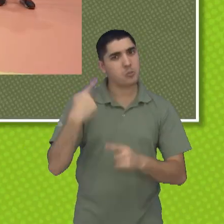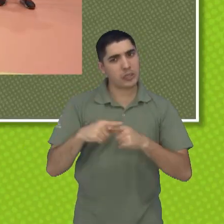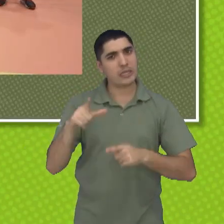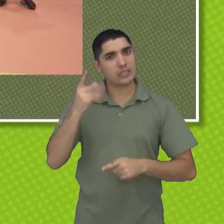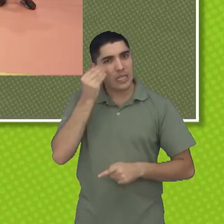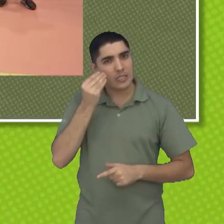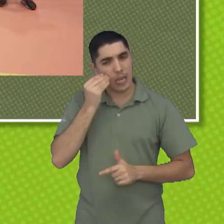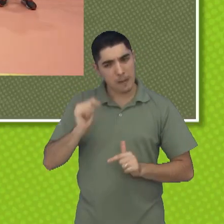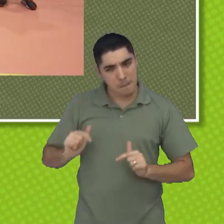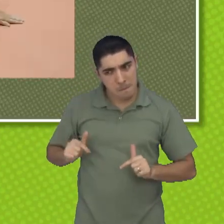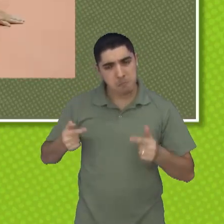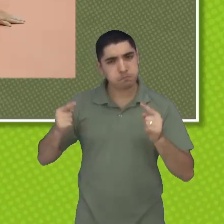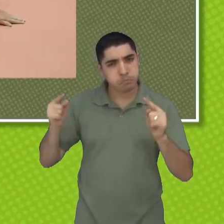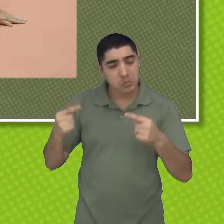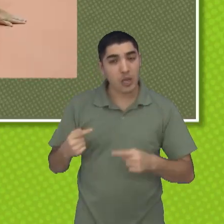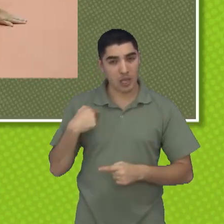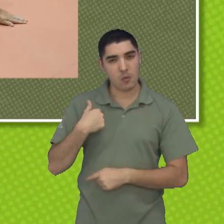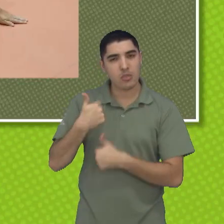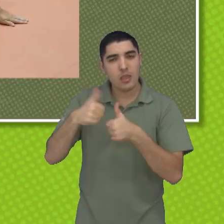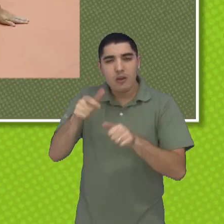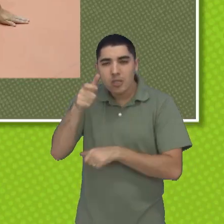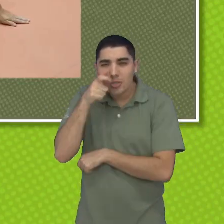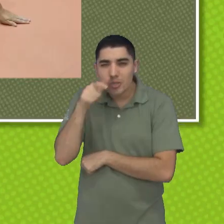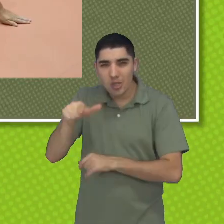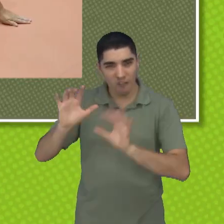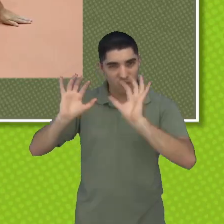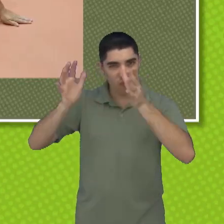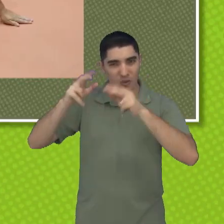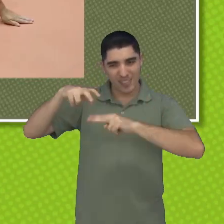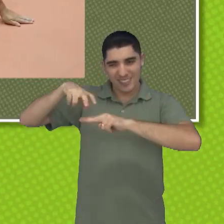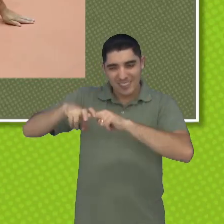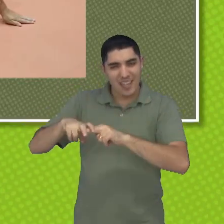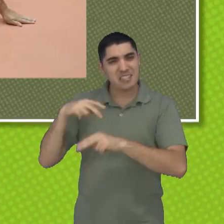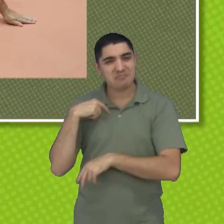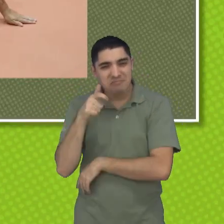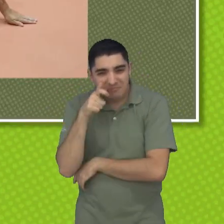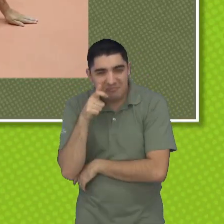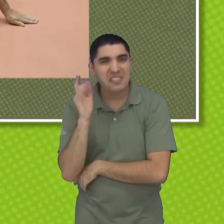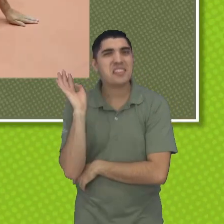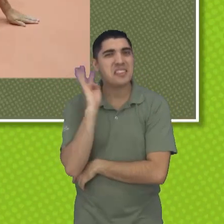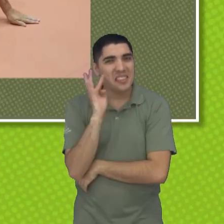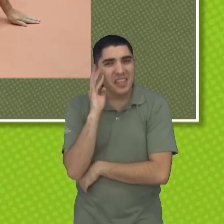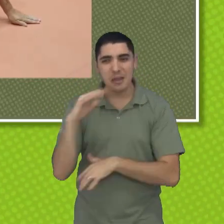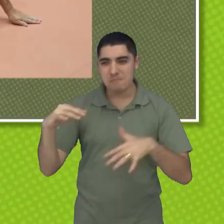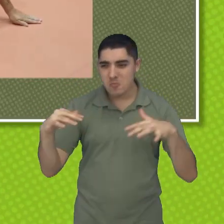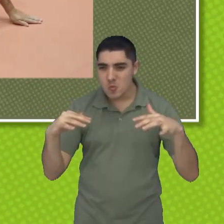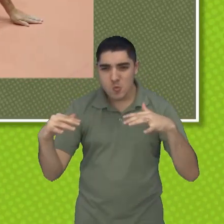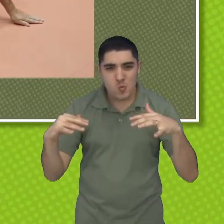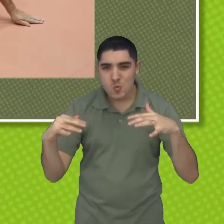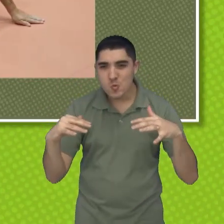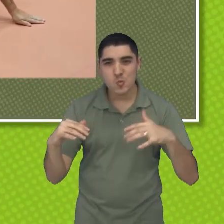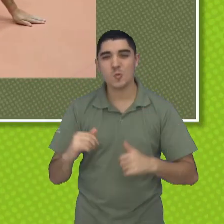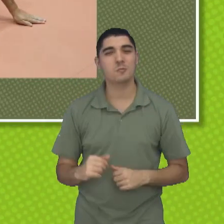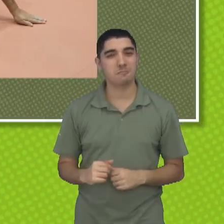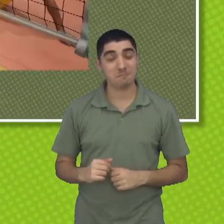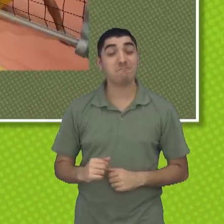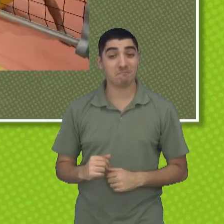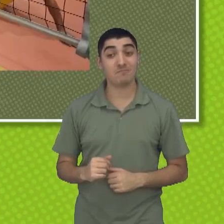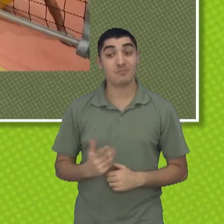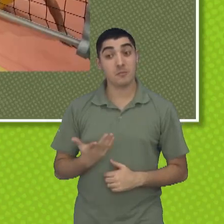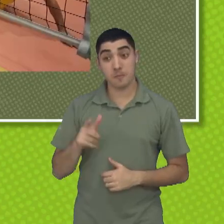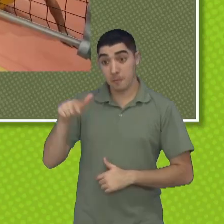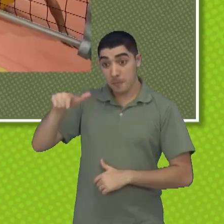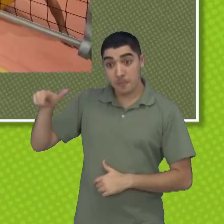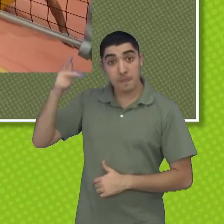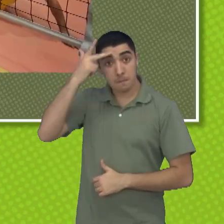assistindo algumas partidas do vôlei sentado, é um jogo muito legal de acompanhar, muito intenso. Então, quem quiser